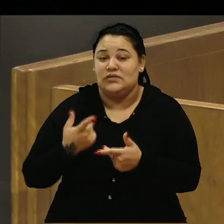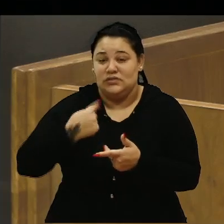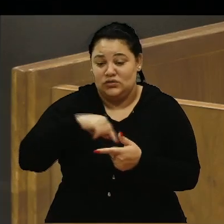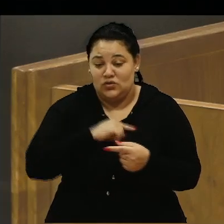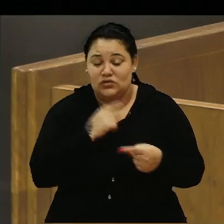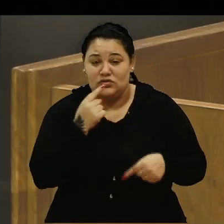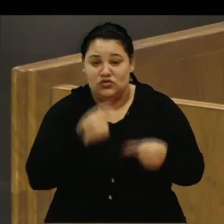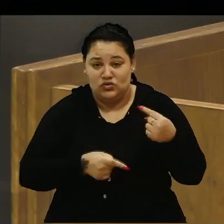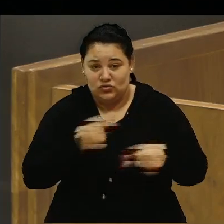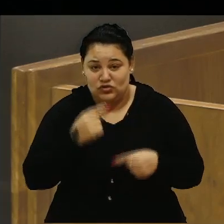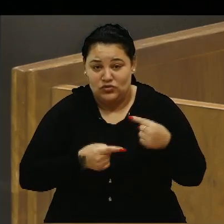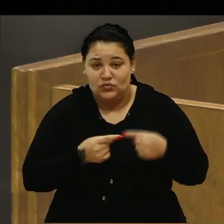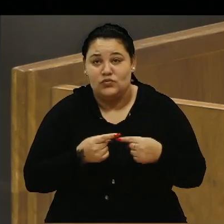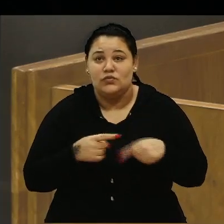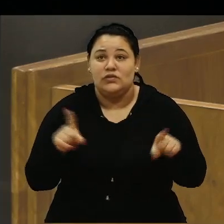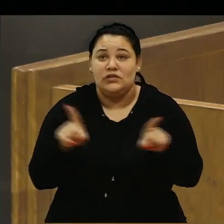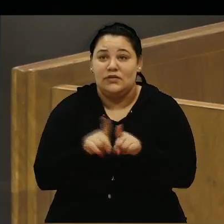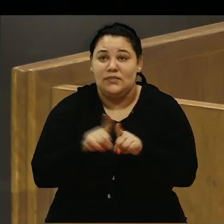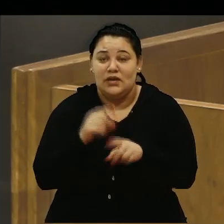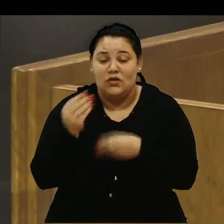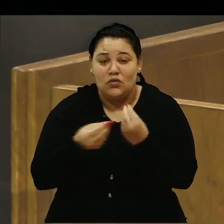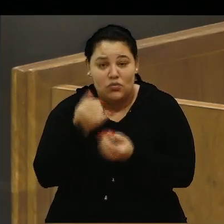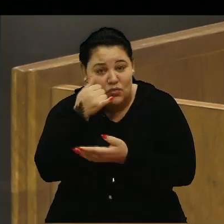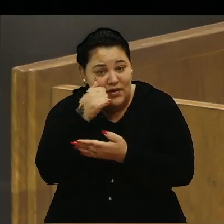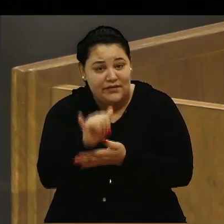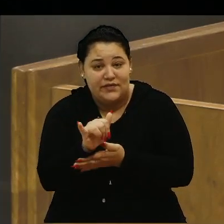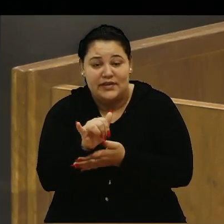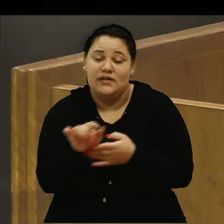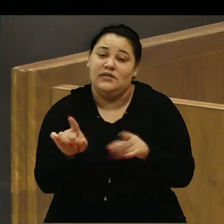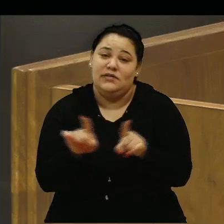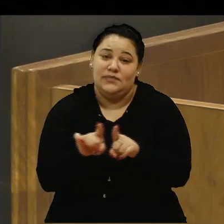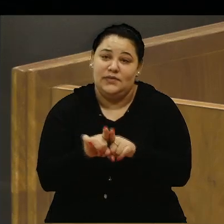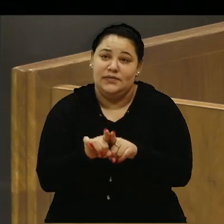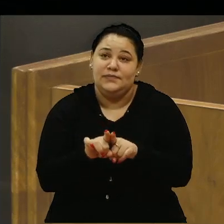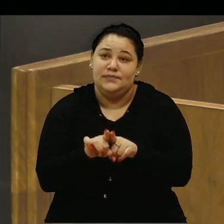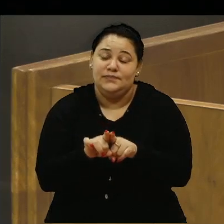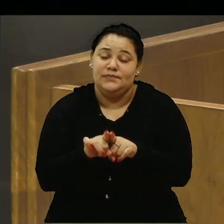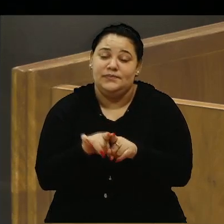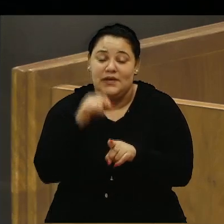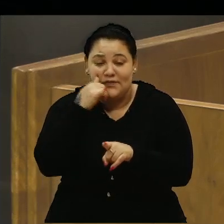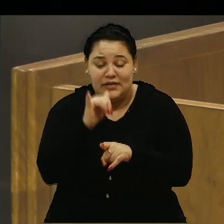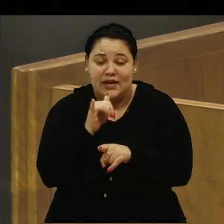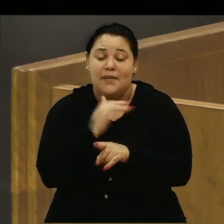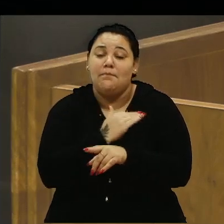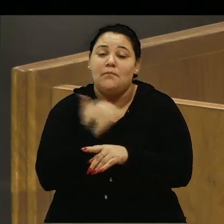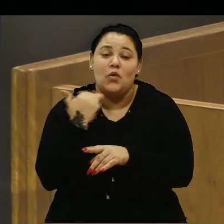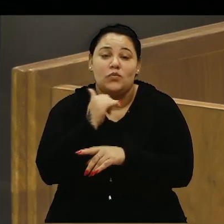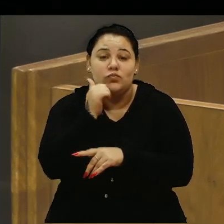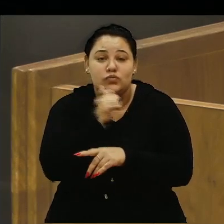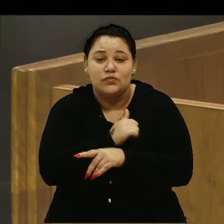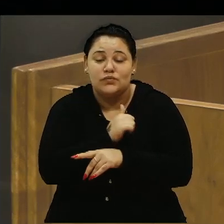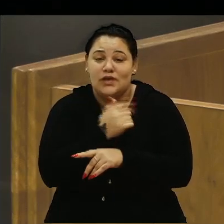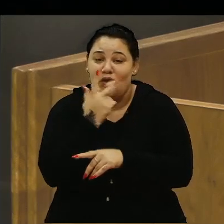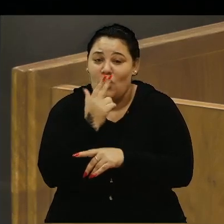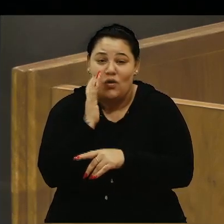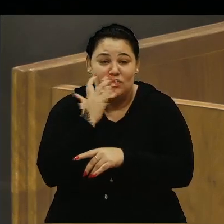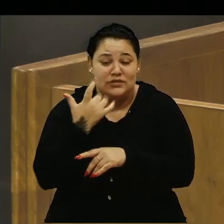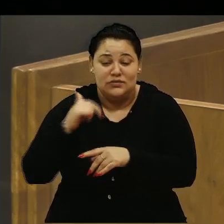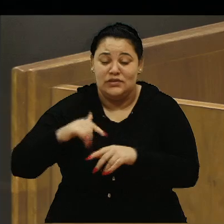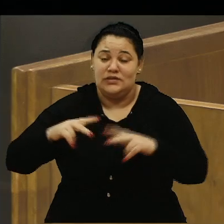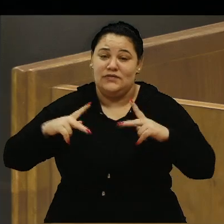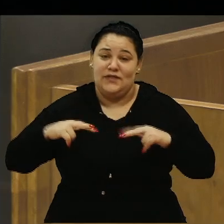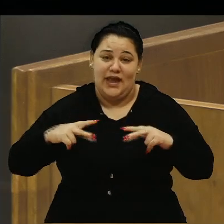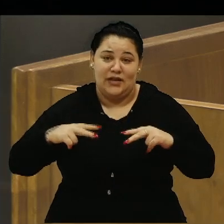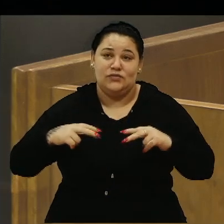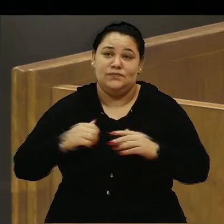discute também na prevenção para não chegar aos feminicídios, como foi esse recorde, né, nesses